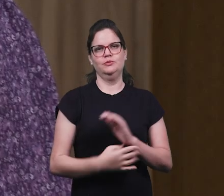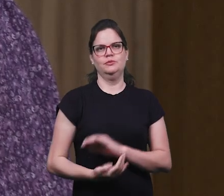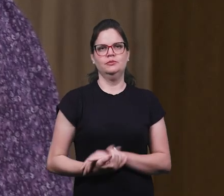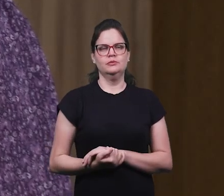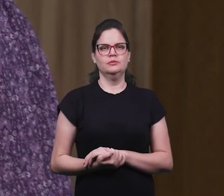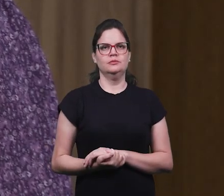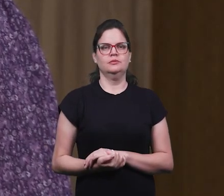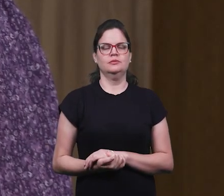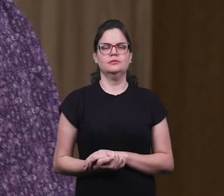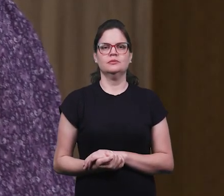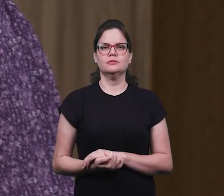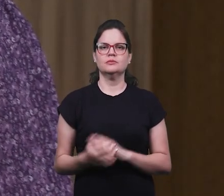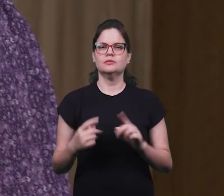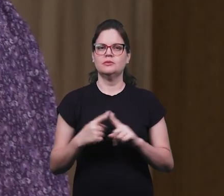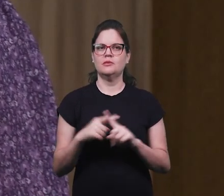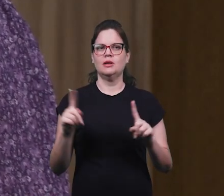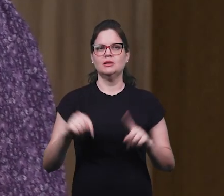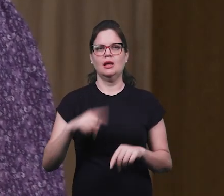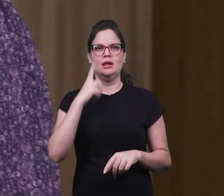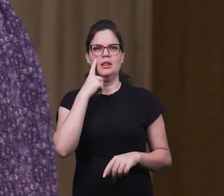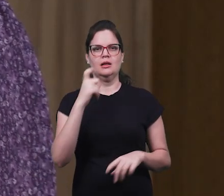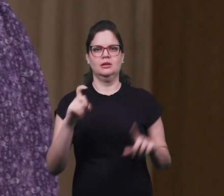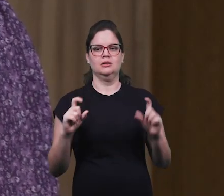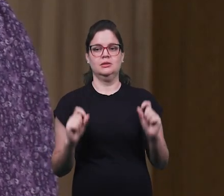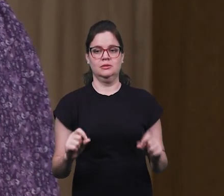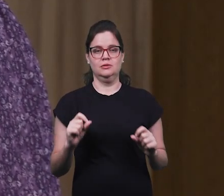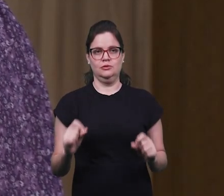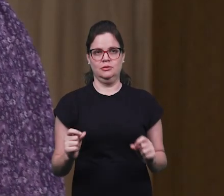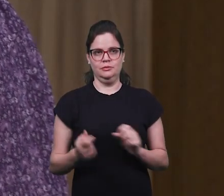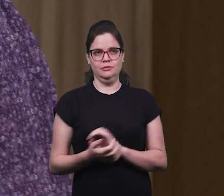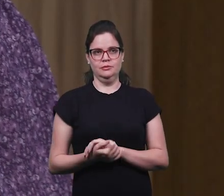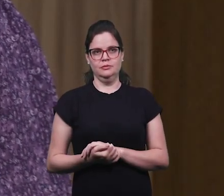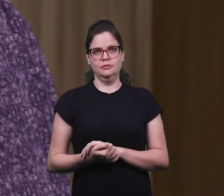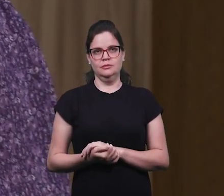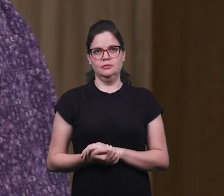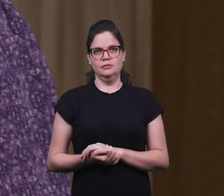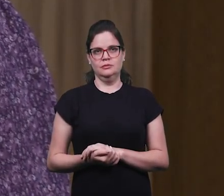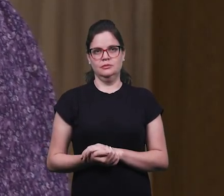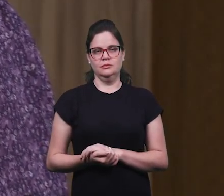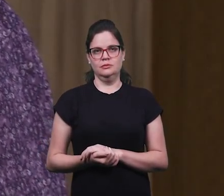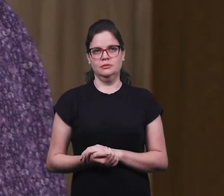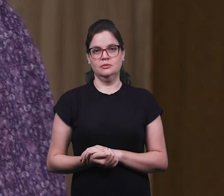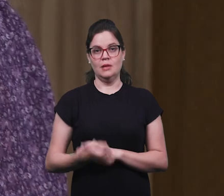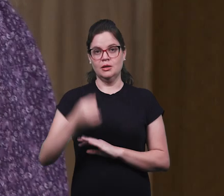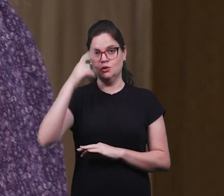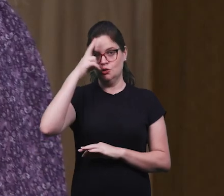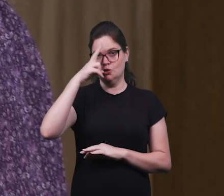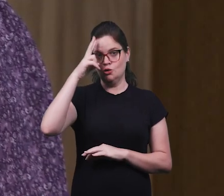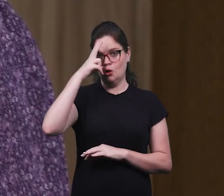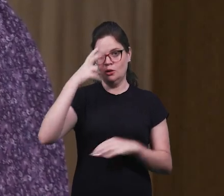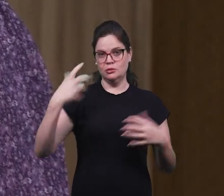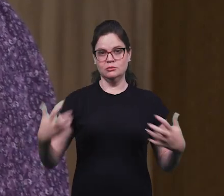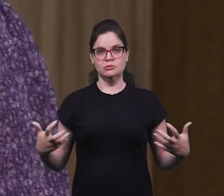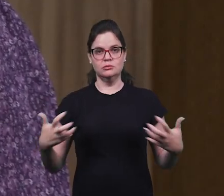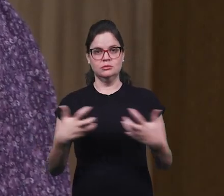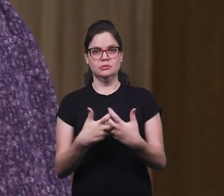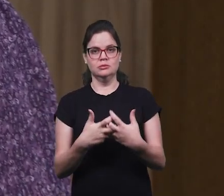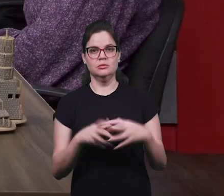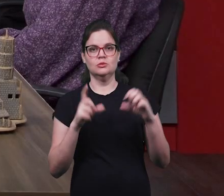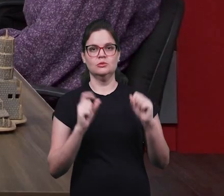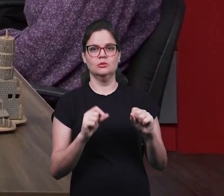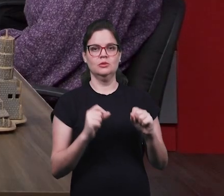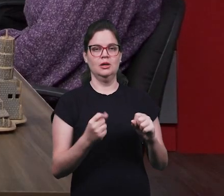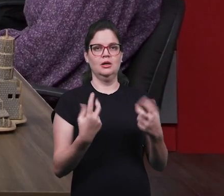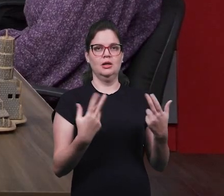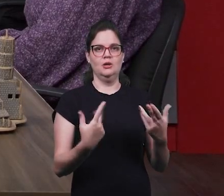Mas a gente tem essa história, e é interessante que essa história ela encaixa perfeitamente com a